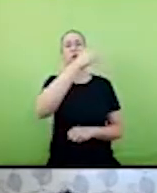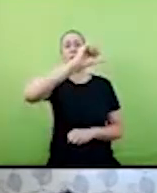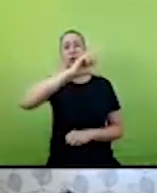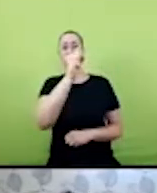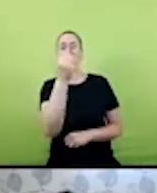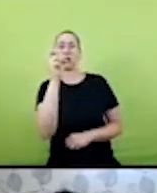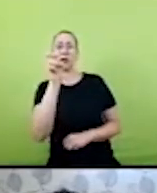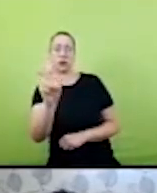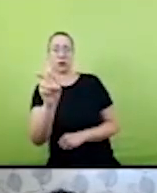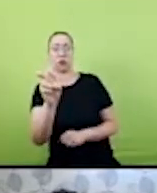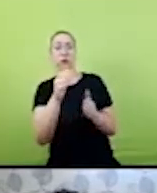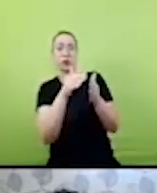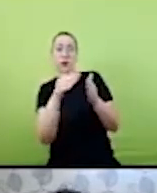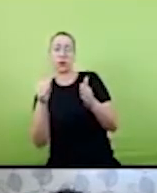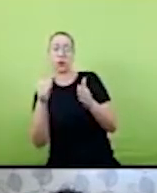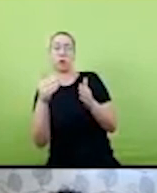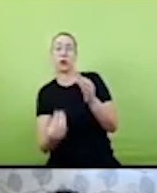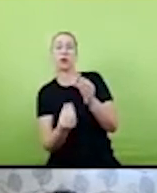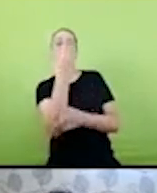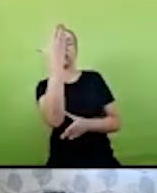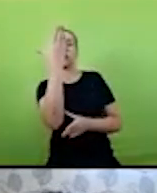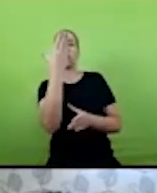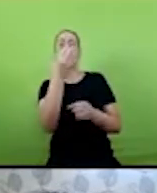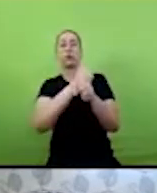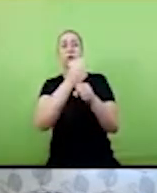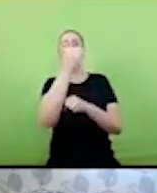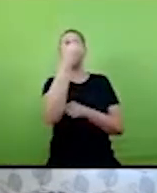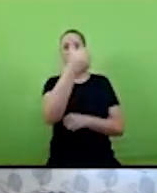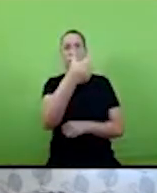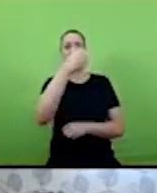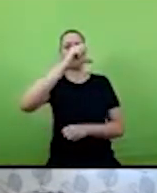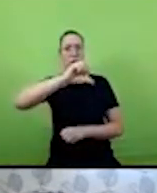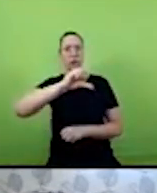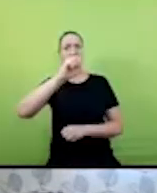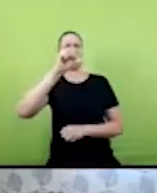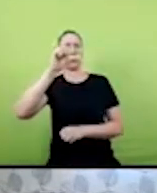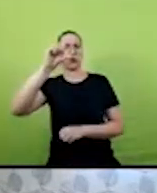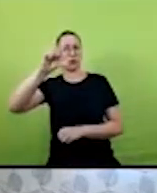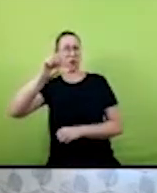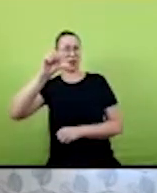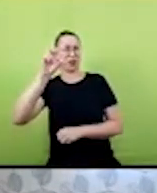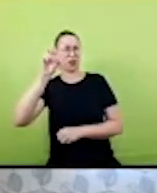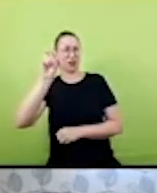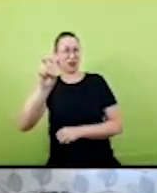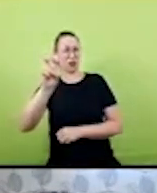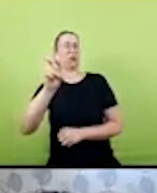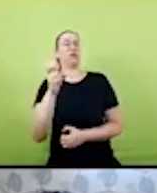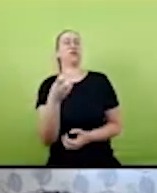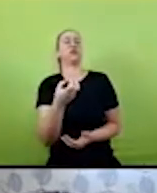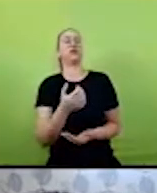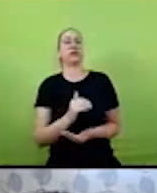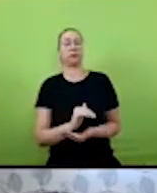foi criada, alguns serviços foram criados, mas principalmente após a Lei Maria da Penha, é que a gente tem aí